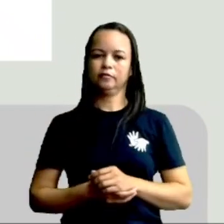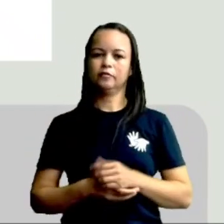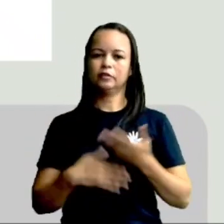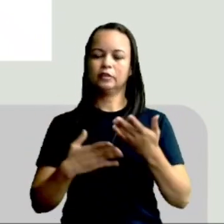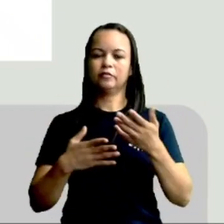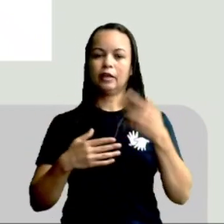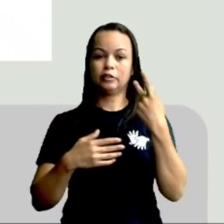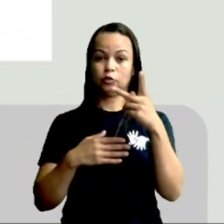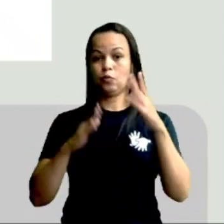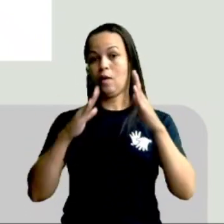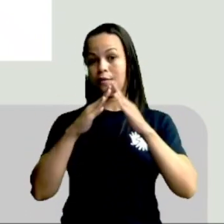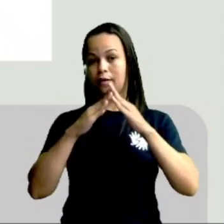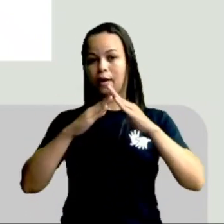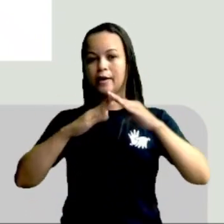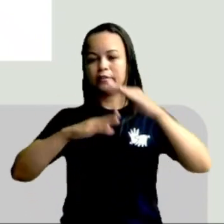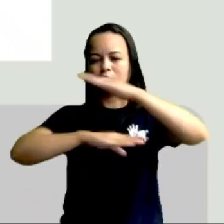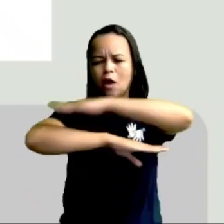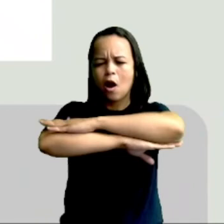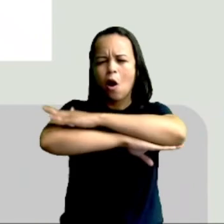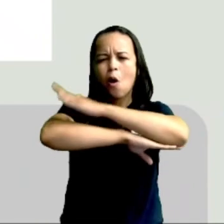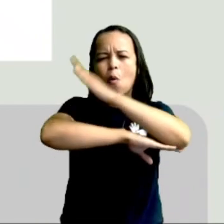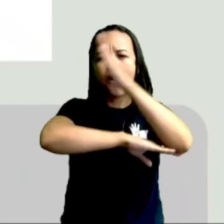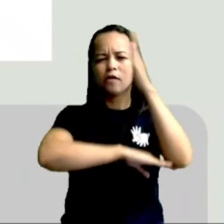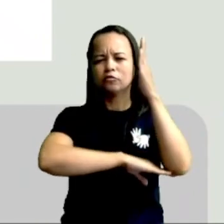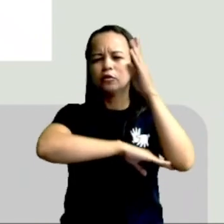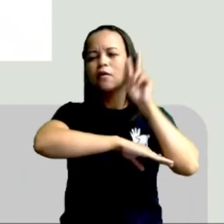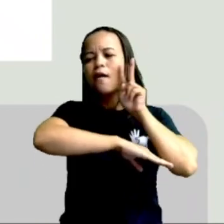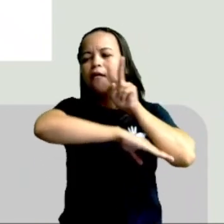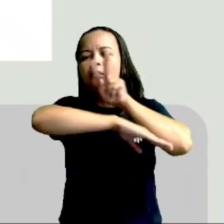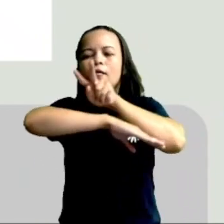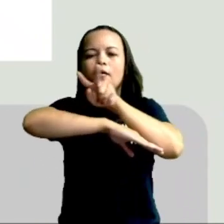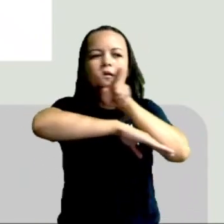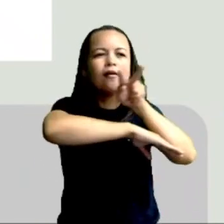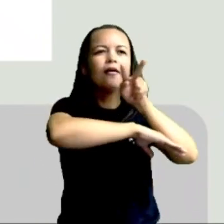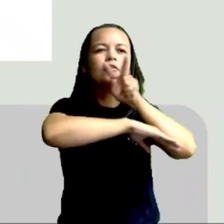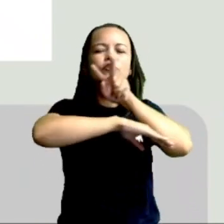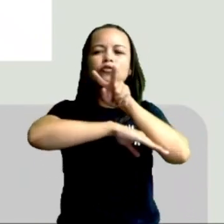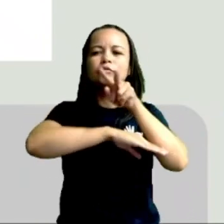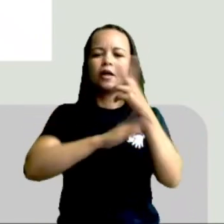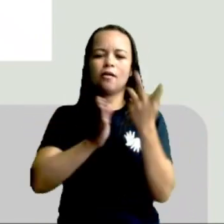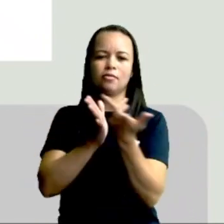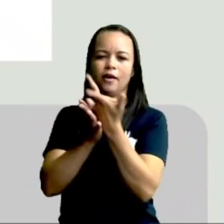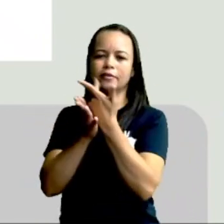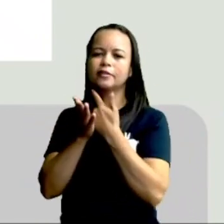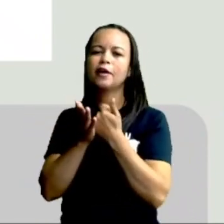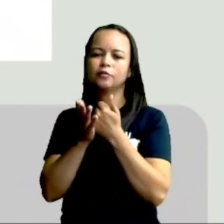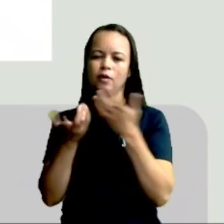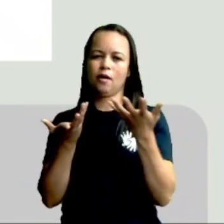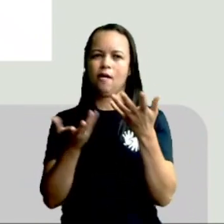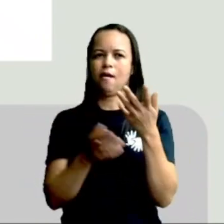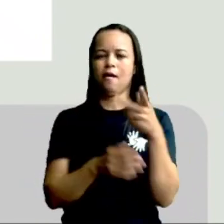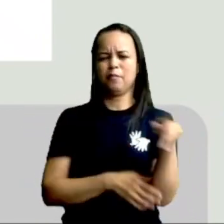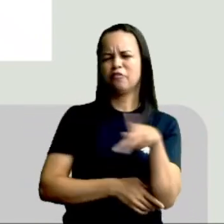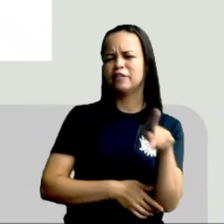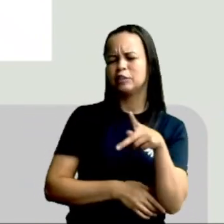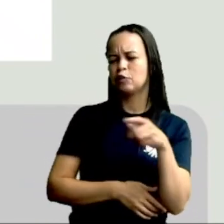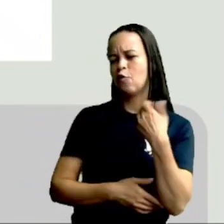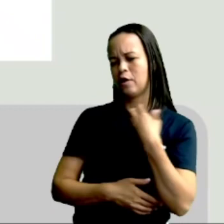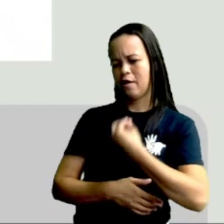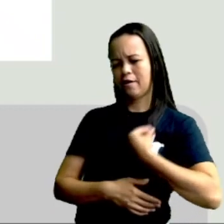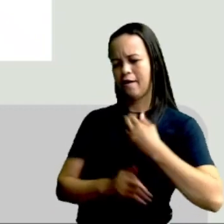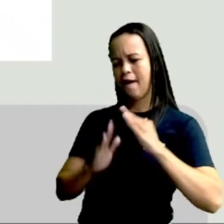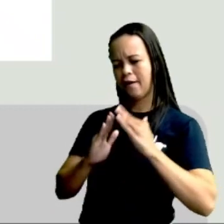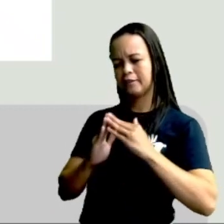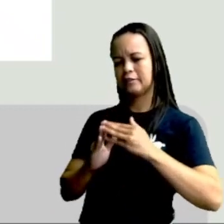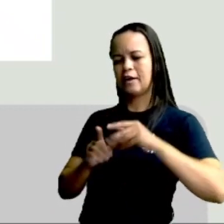sua casa e você vai fazer um desenho daquilo que você está vendo. Ah, professora, eu moro no sítio, eu vejo o verde da